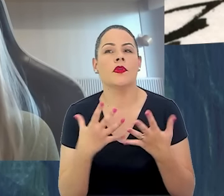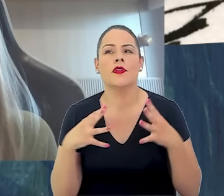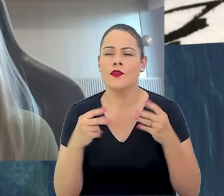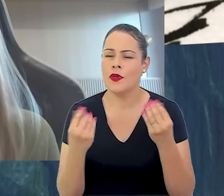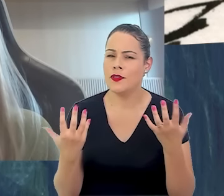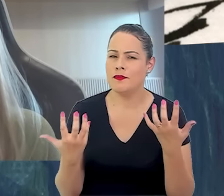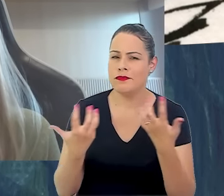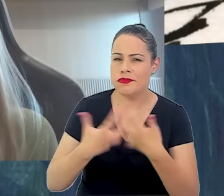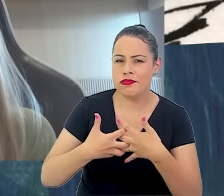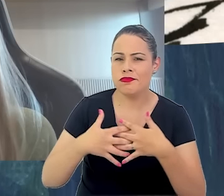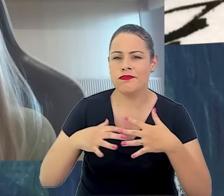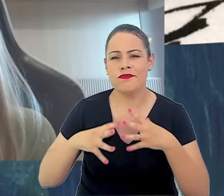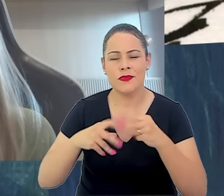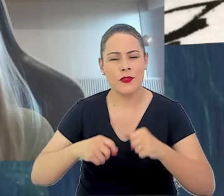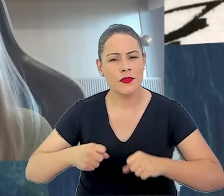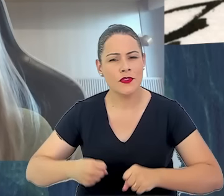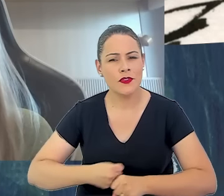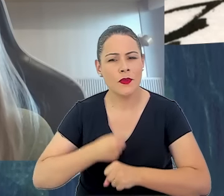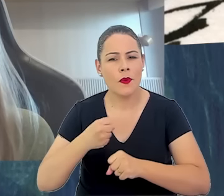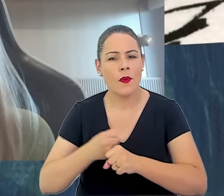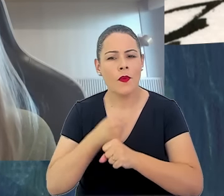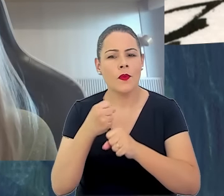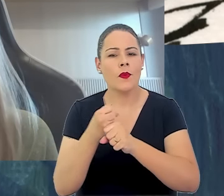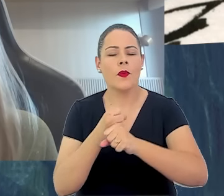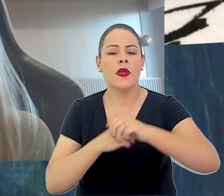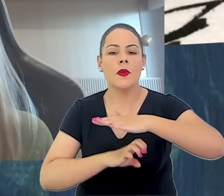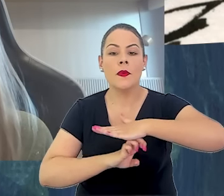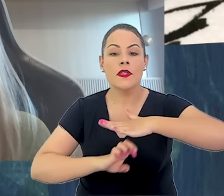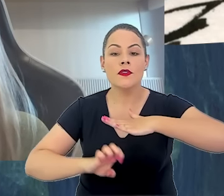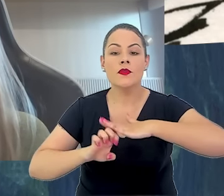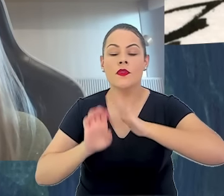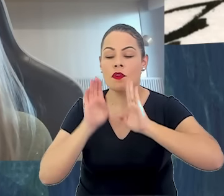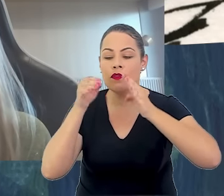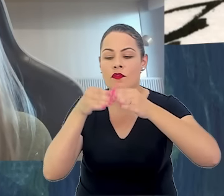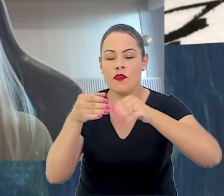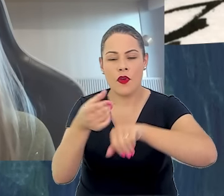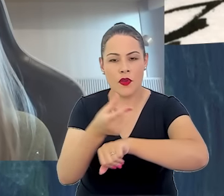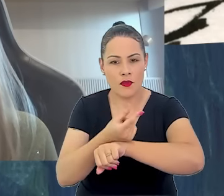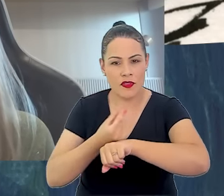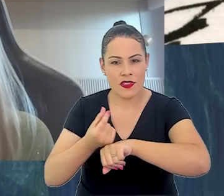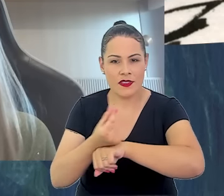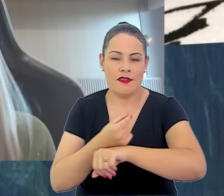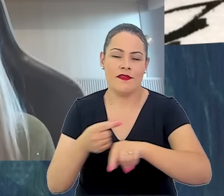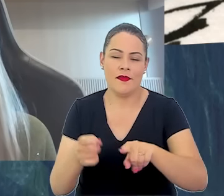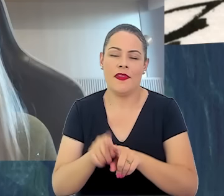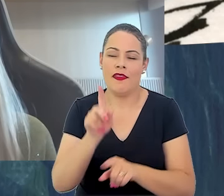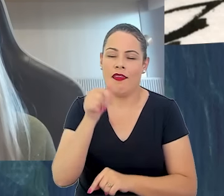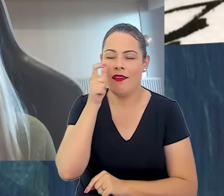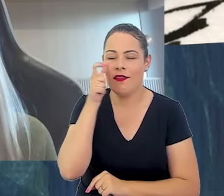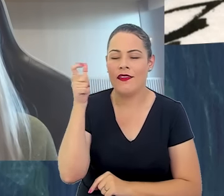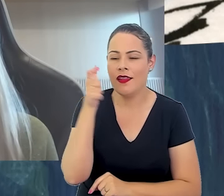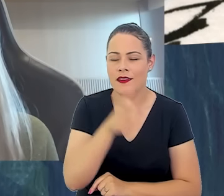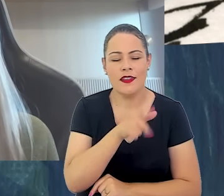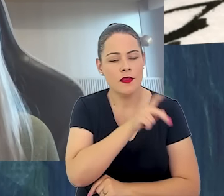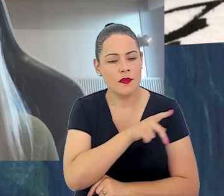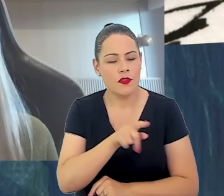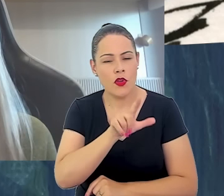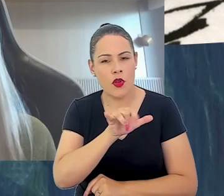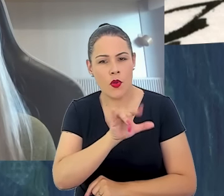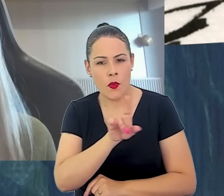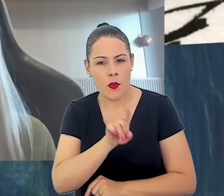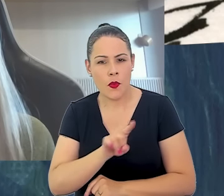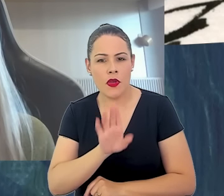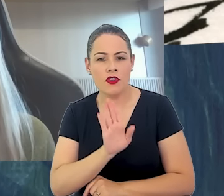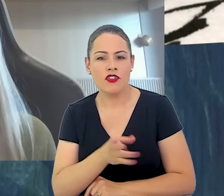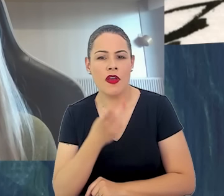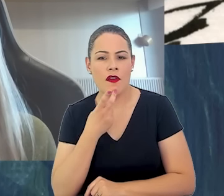a complexidade, né, de se construir essas estruturas financeiras. E é muito interessante que o professor Luiz